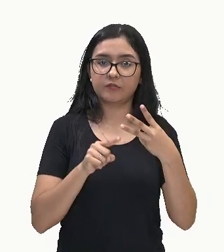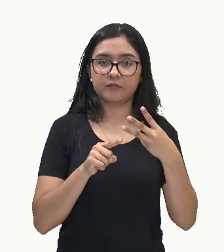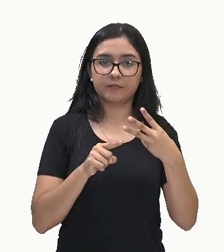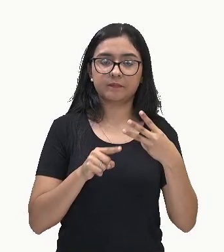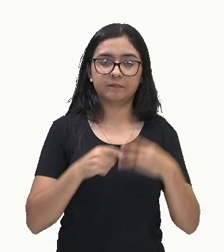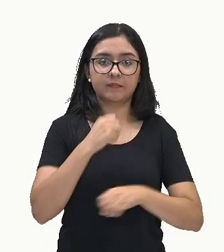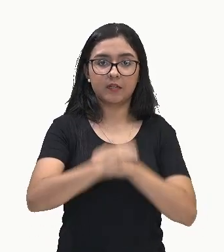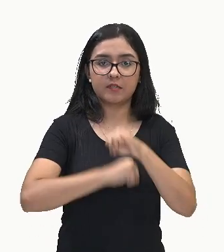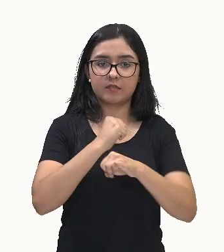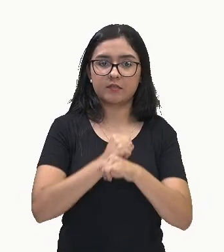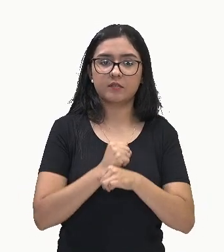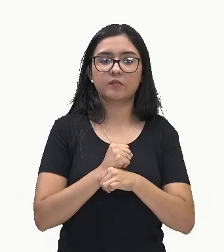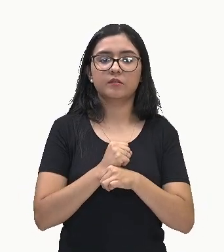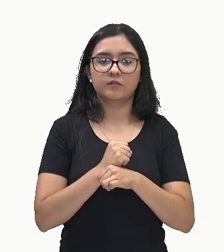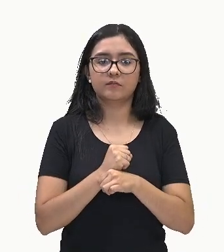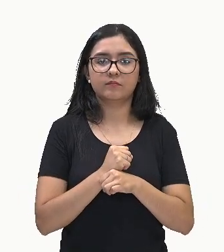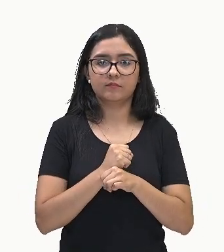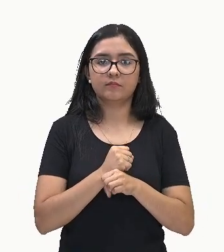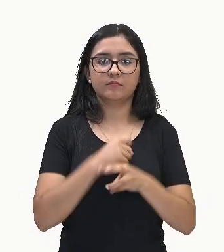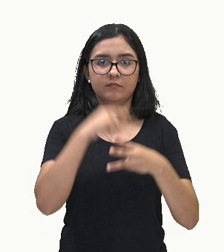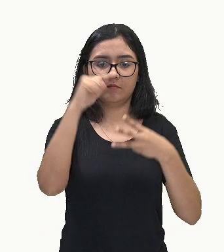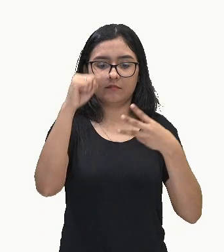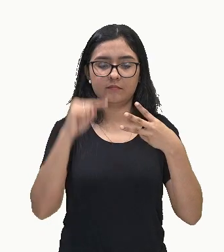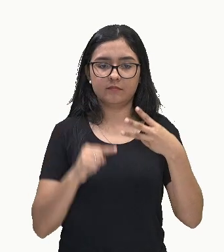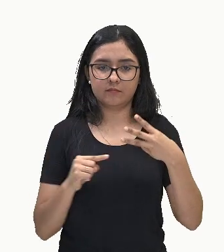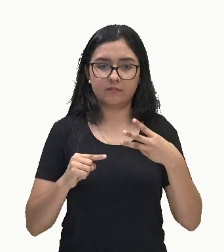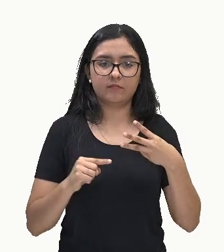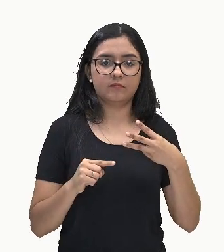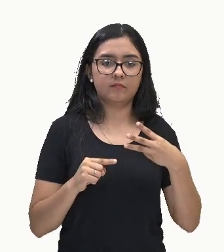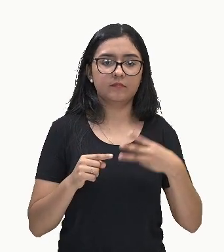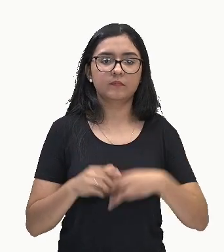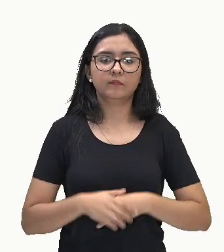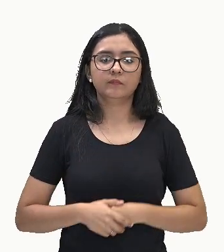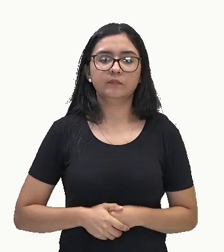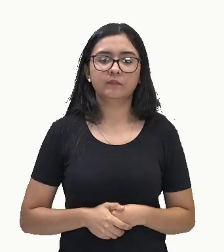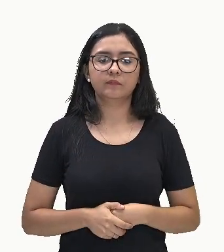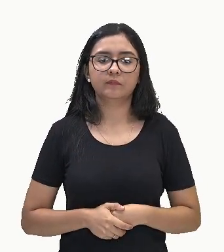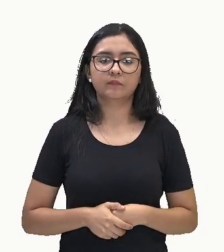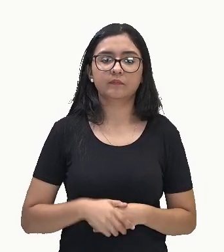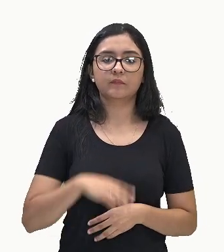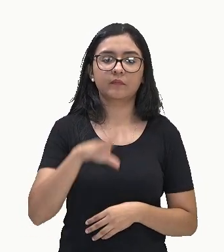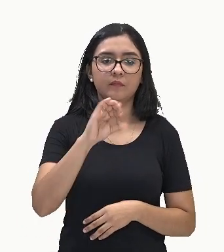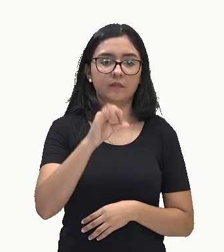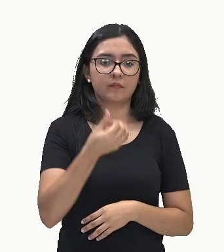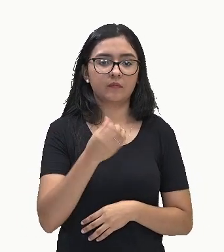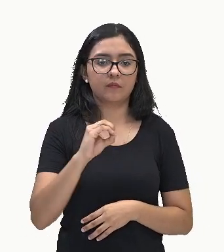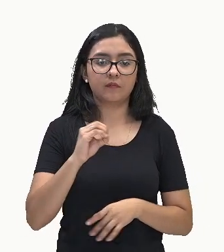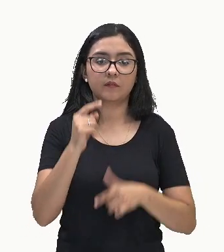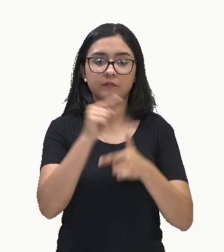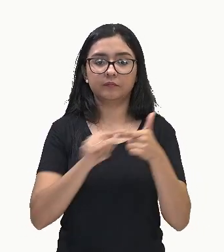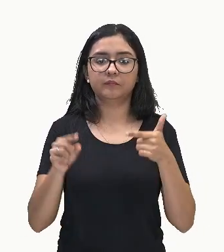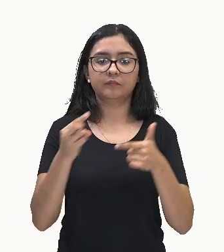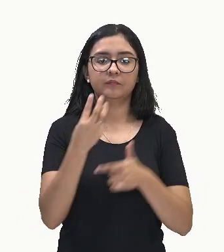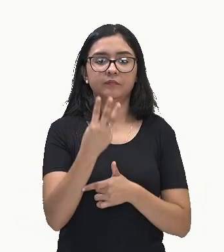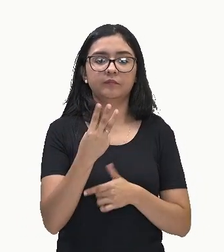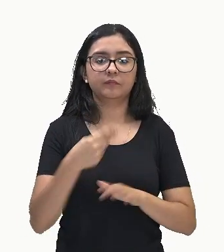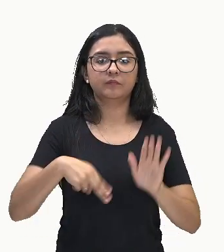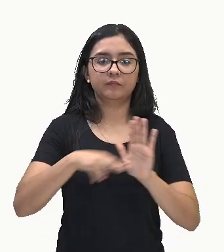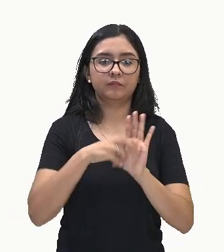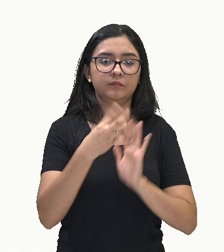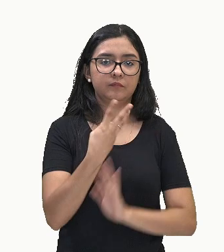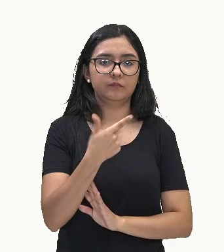né que foi 2014 2015 2016 960 di 3